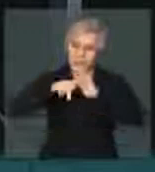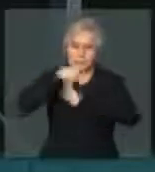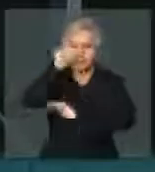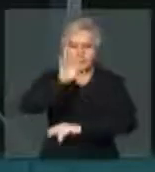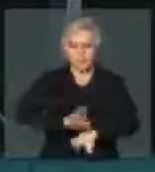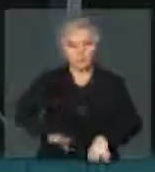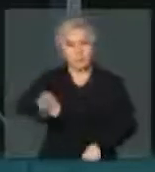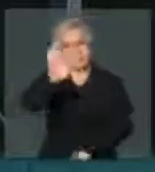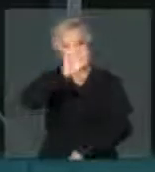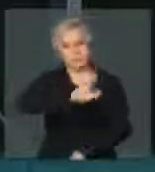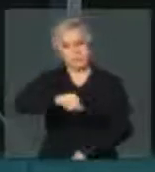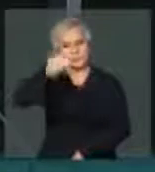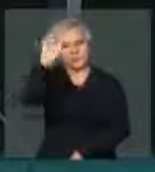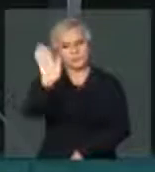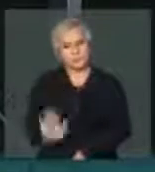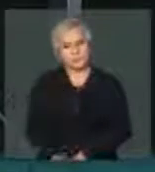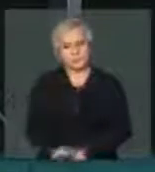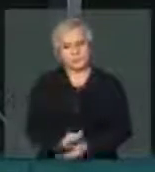população. Portanto,